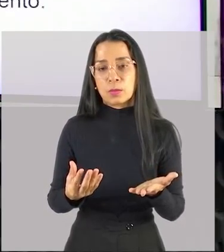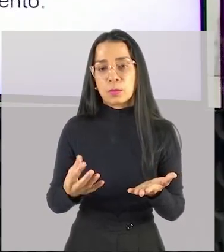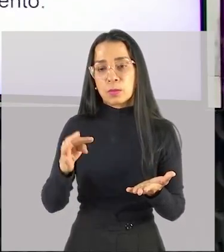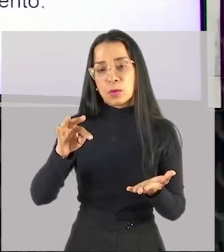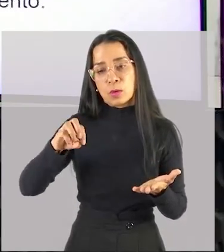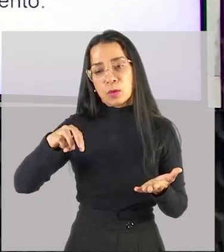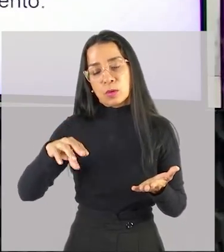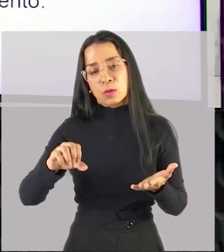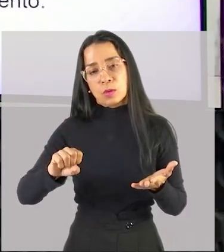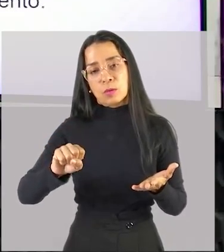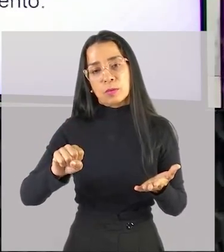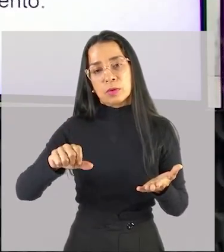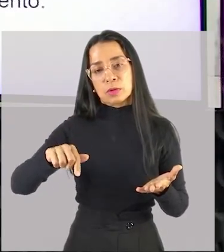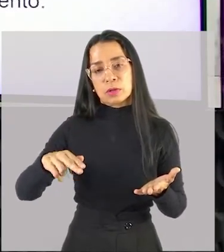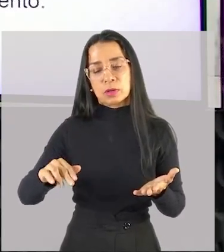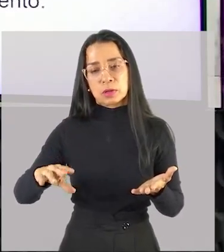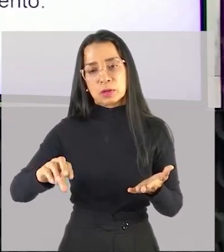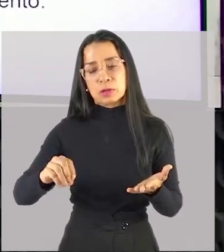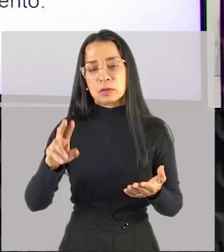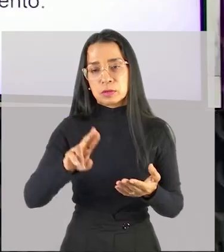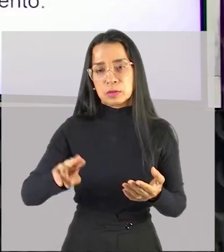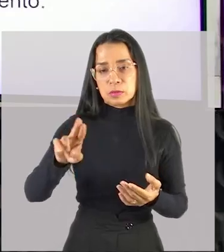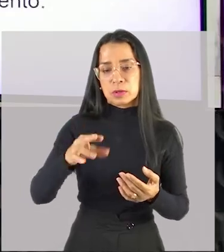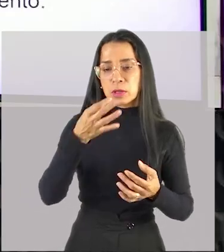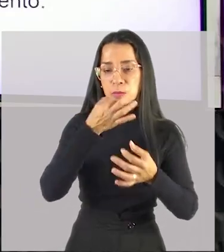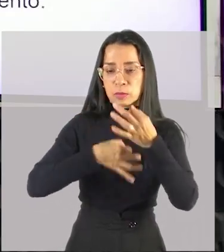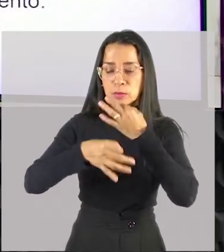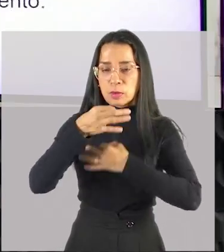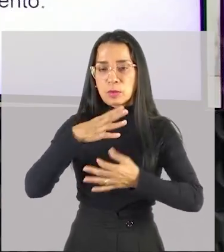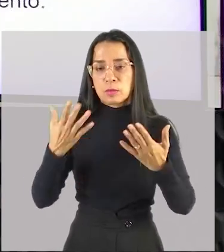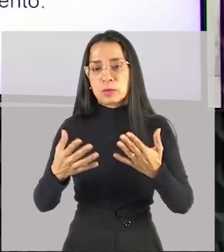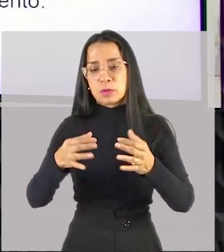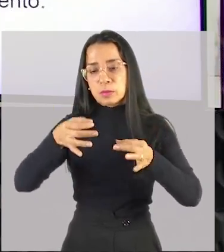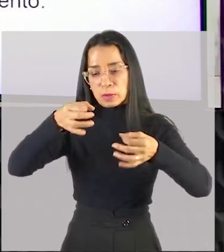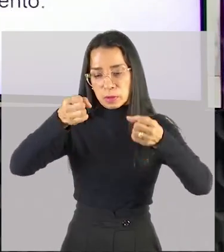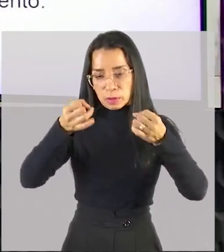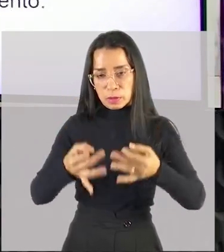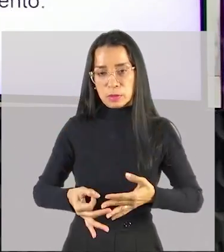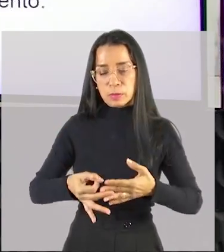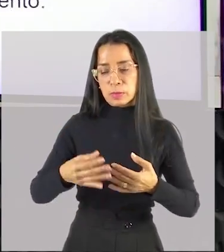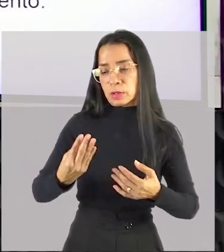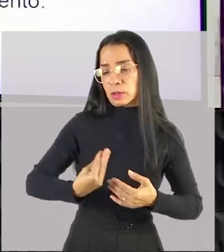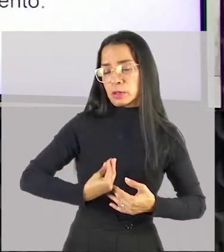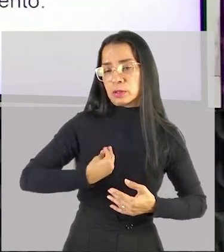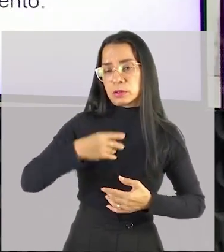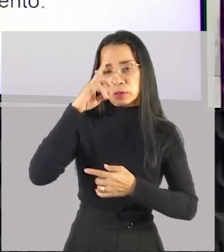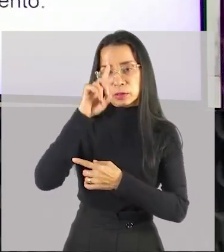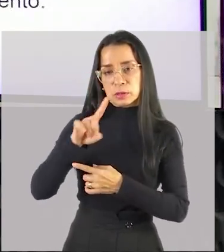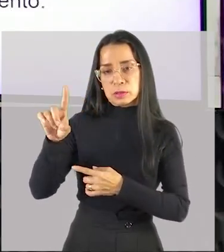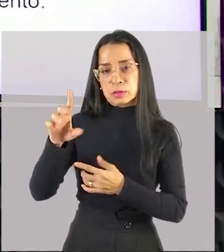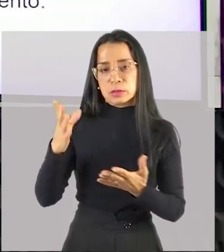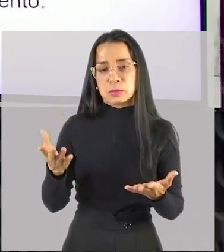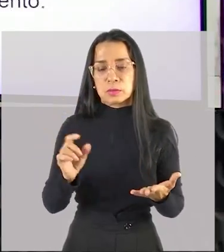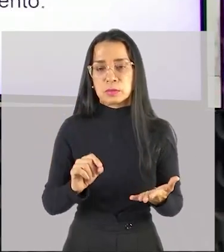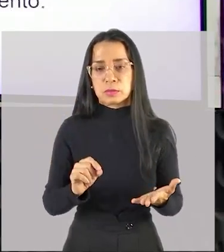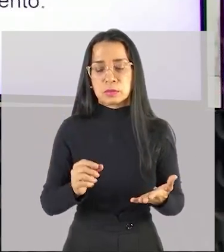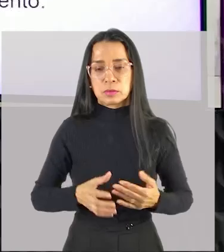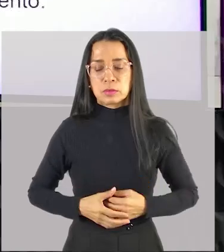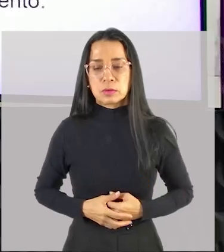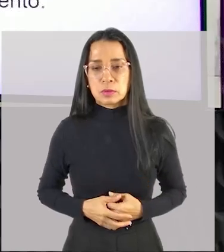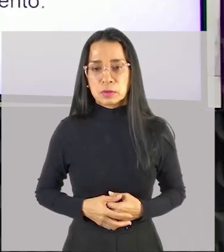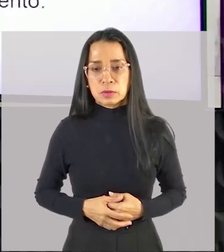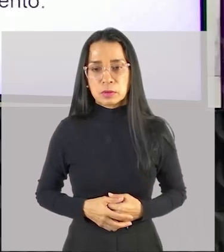do mesmo argumento para justificar a existência de Deus. Se eu consigo dizer a palavra Deus, então nós sabemos de imediato que Deus